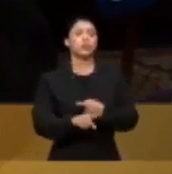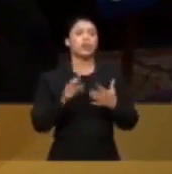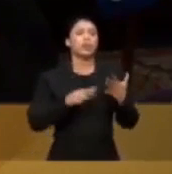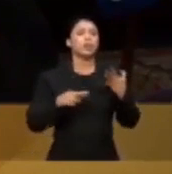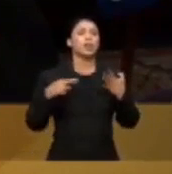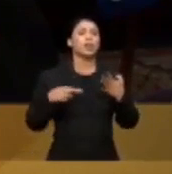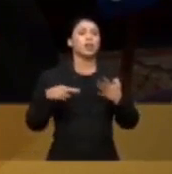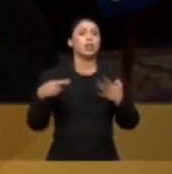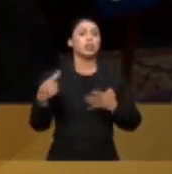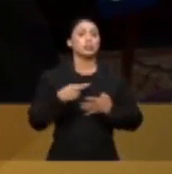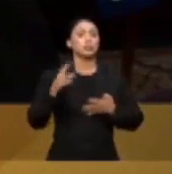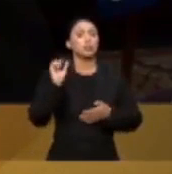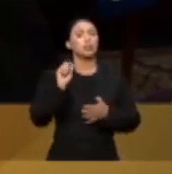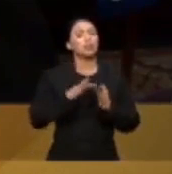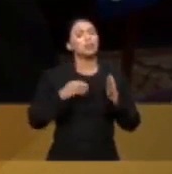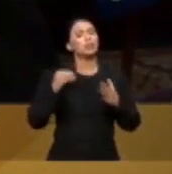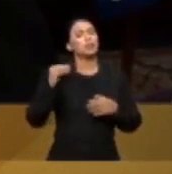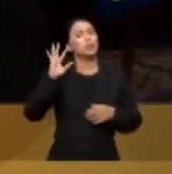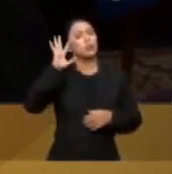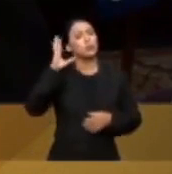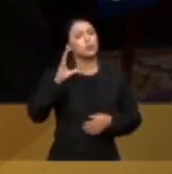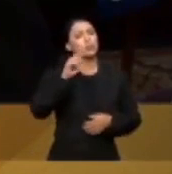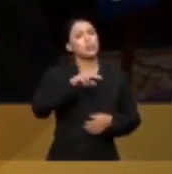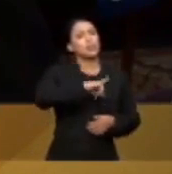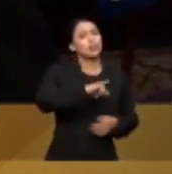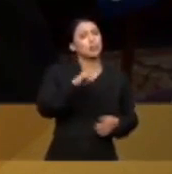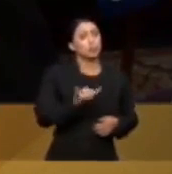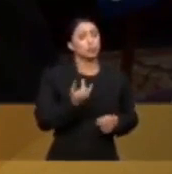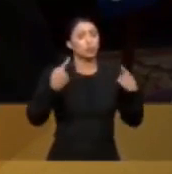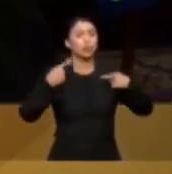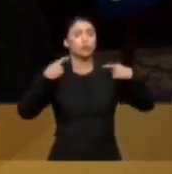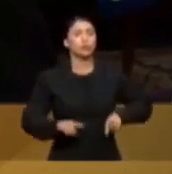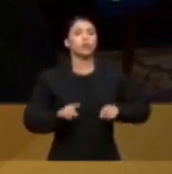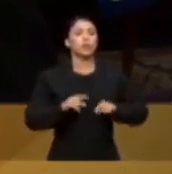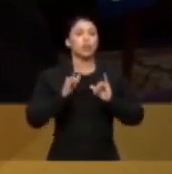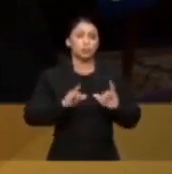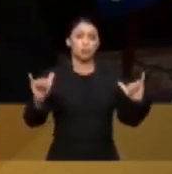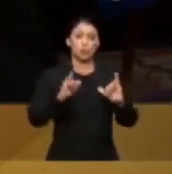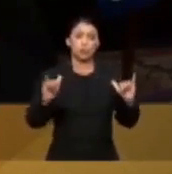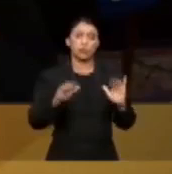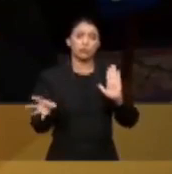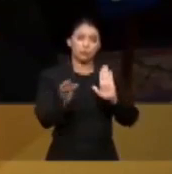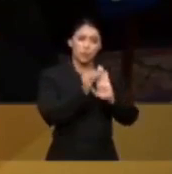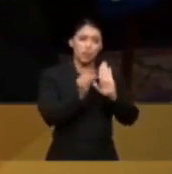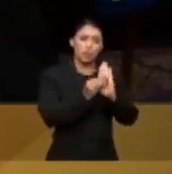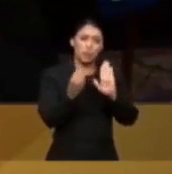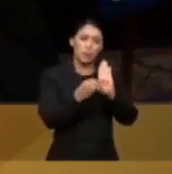151 de 2012 do Conselho Nacional de Justiça e se pretendeu impedir a divulgação de nomes e das